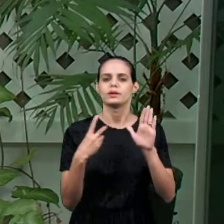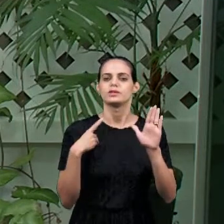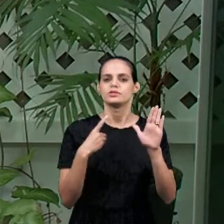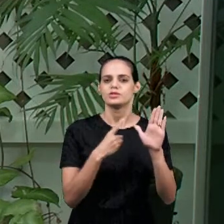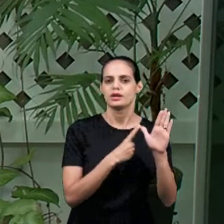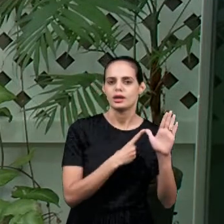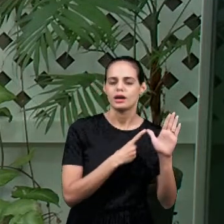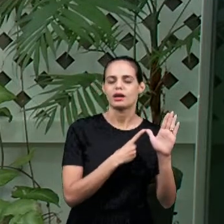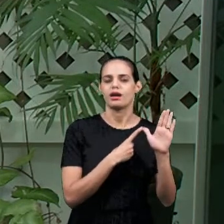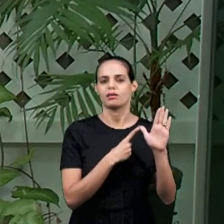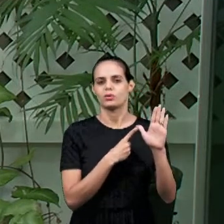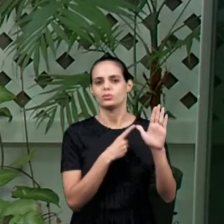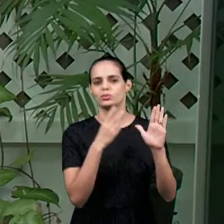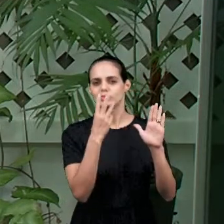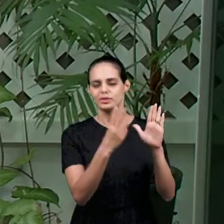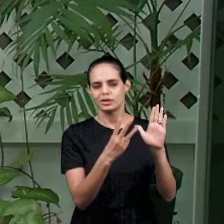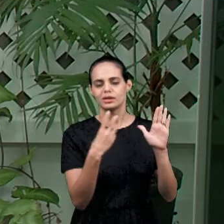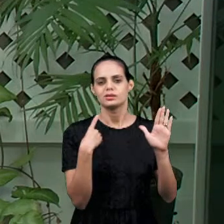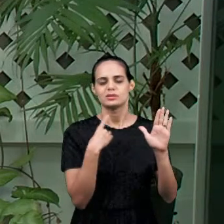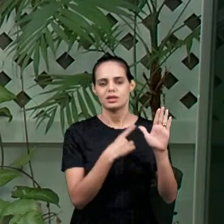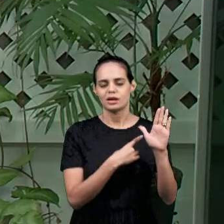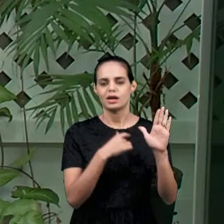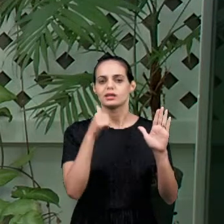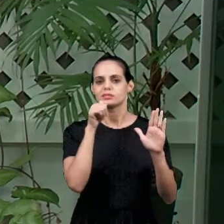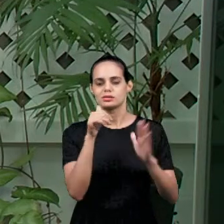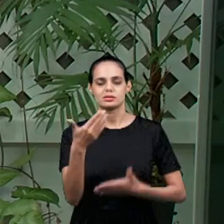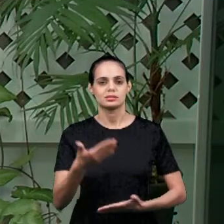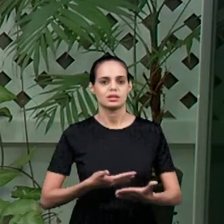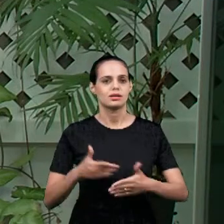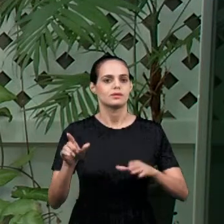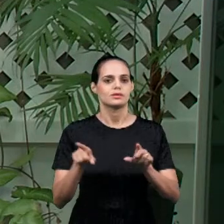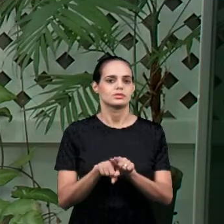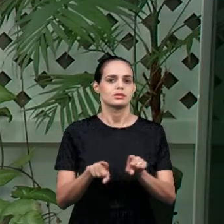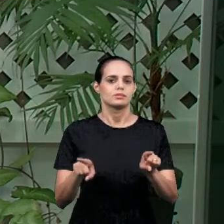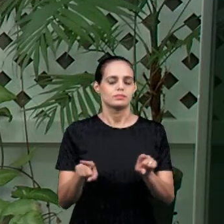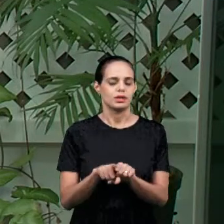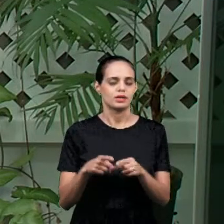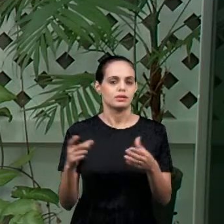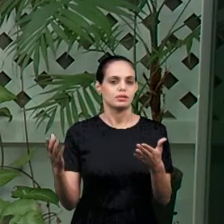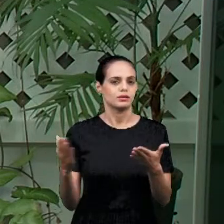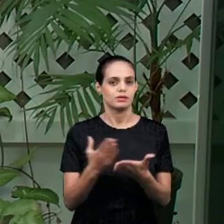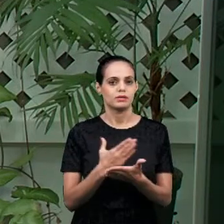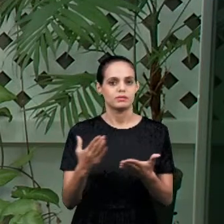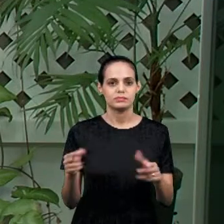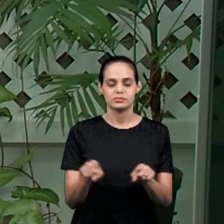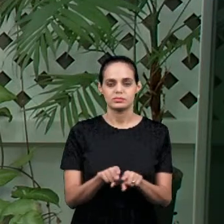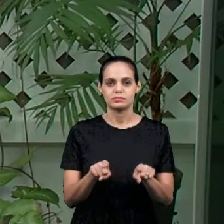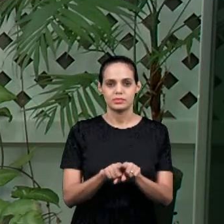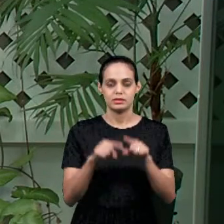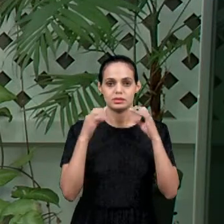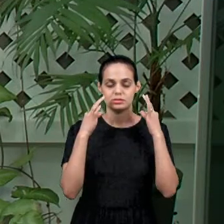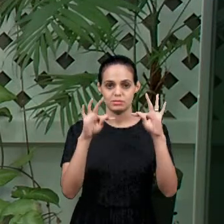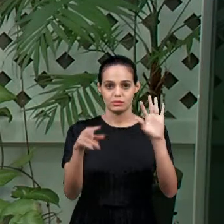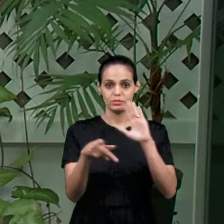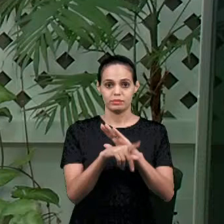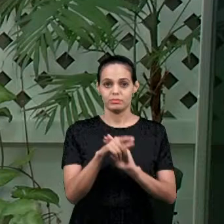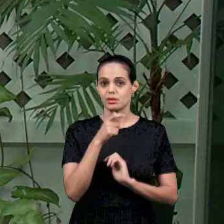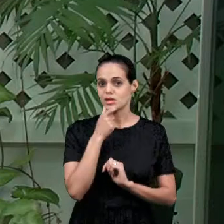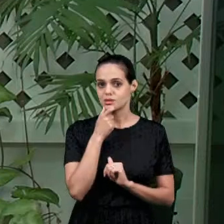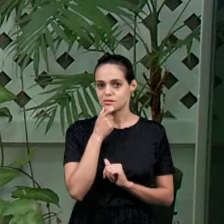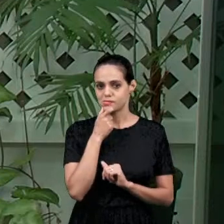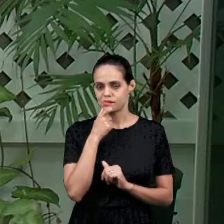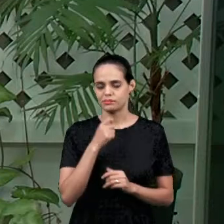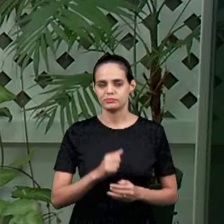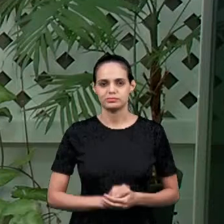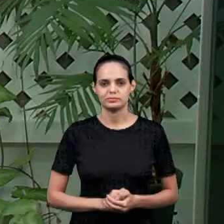Herbert Dornelas, irmãs também, né? E alguns até testemunhos lá em inglês, né?